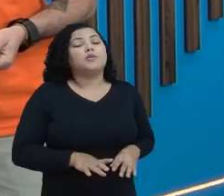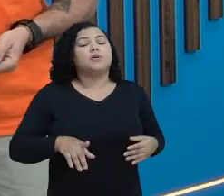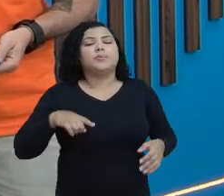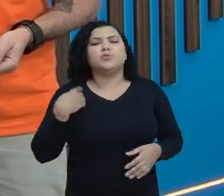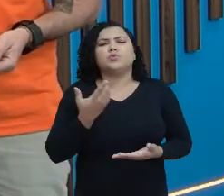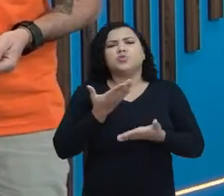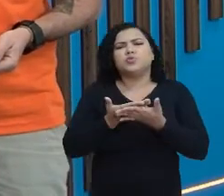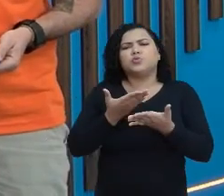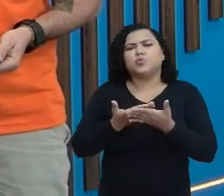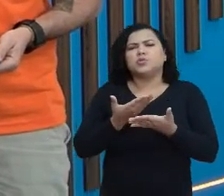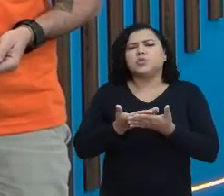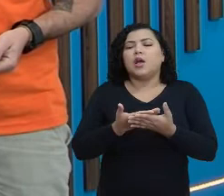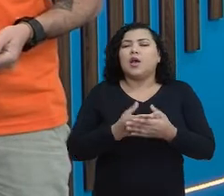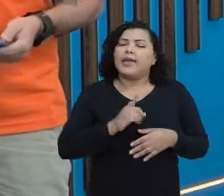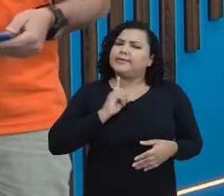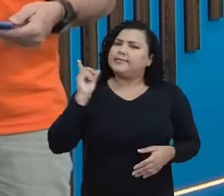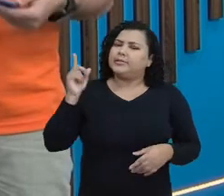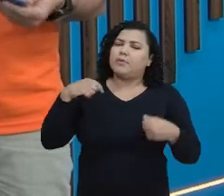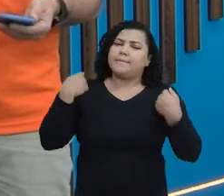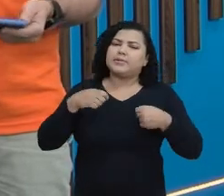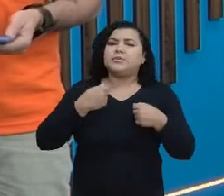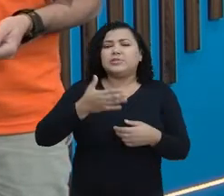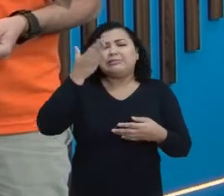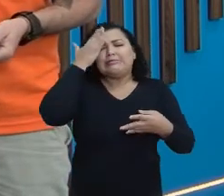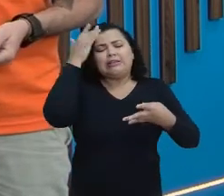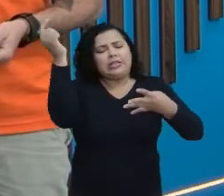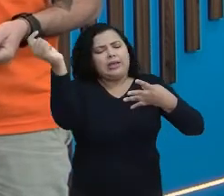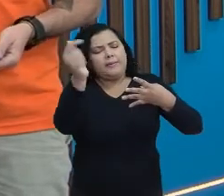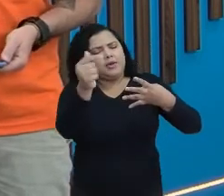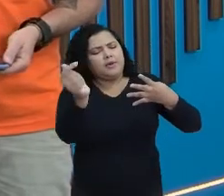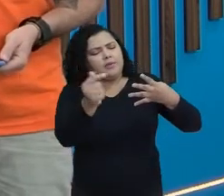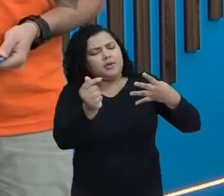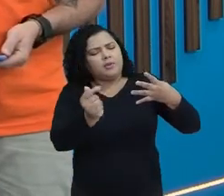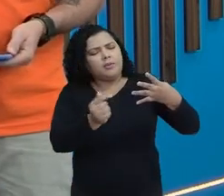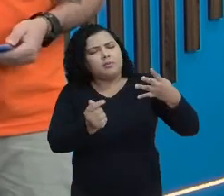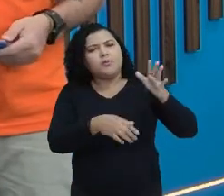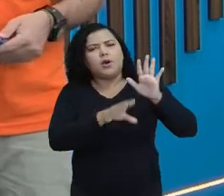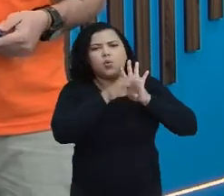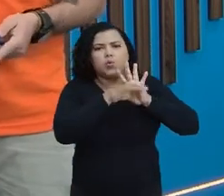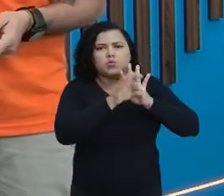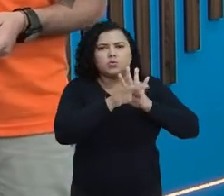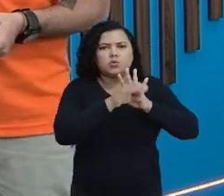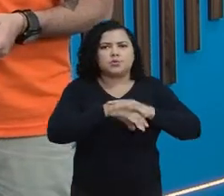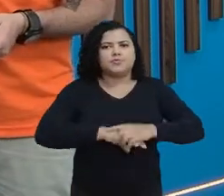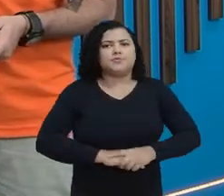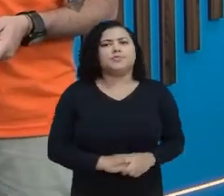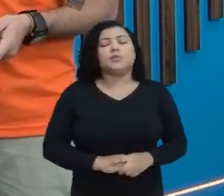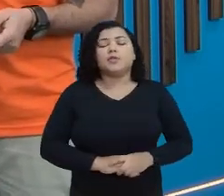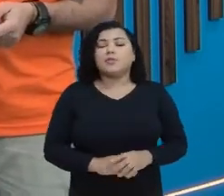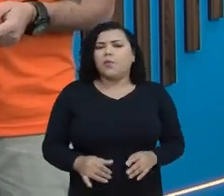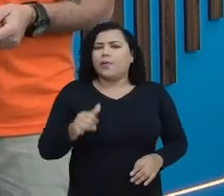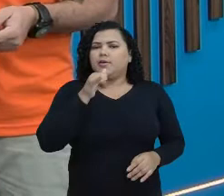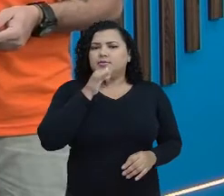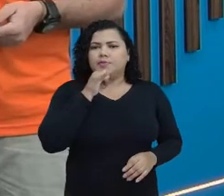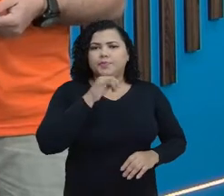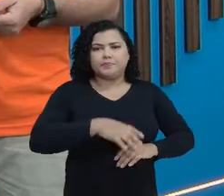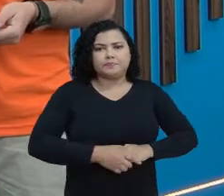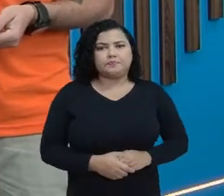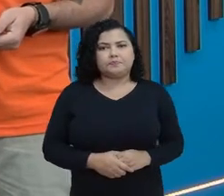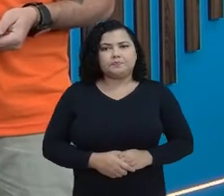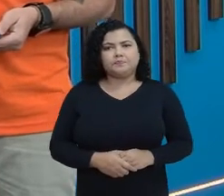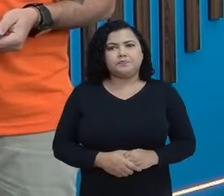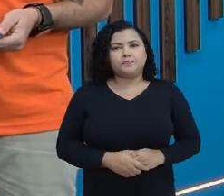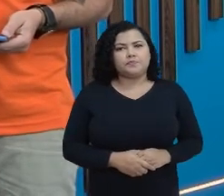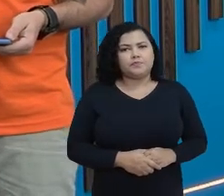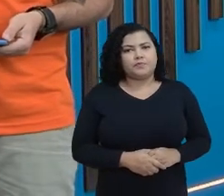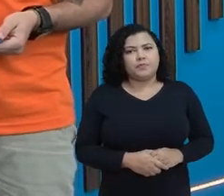de 3, a gente precisa caminhar e compreender esses conceitos aí. Então, vamos pegar o seguinte, vamos